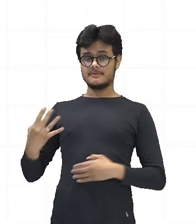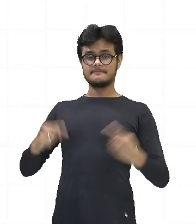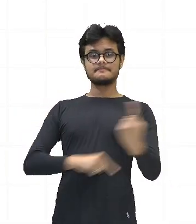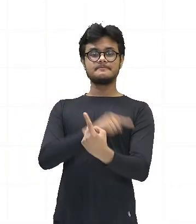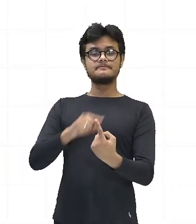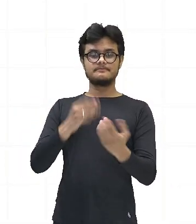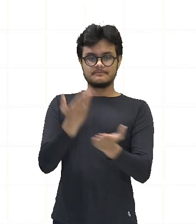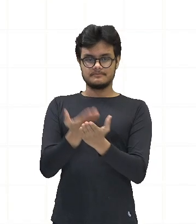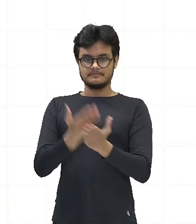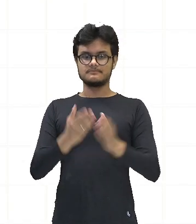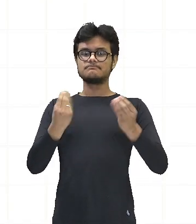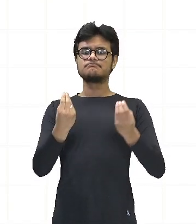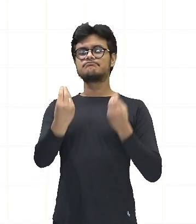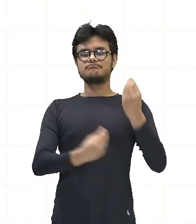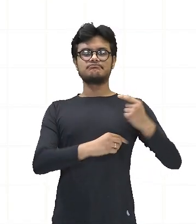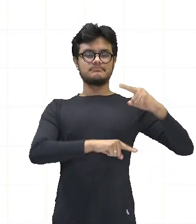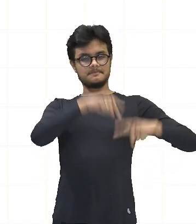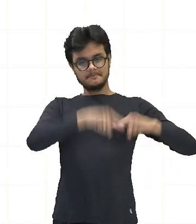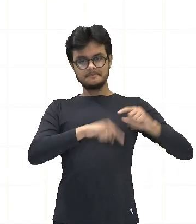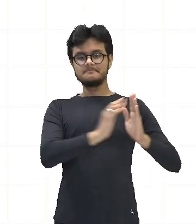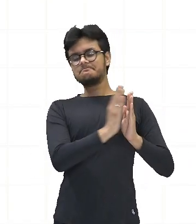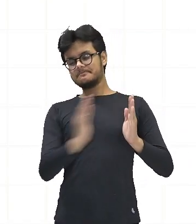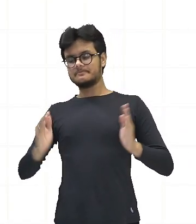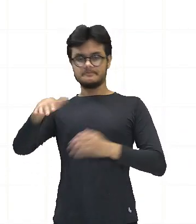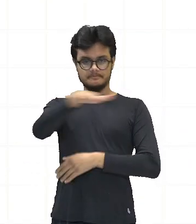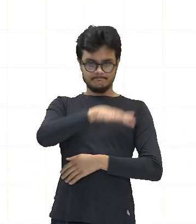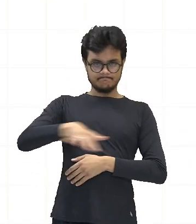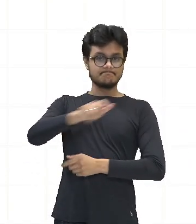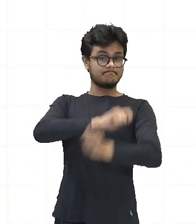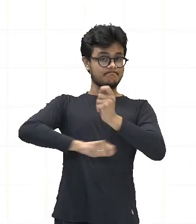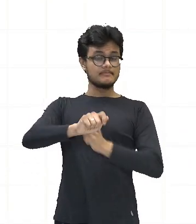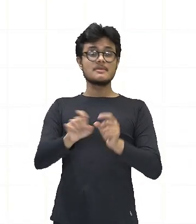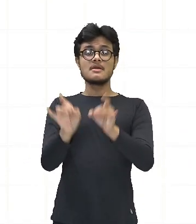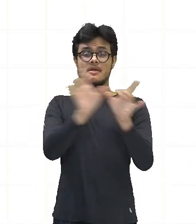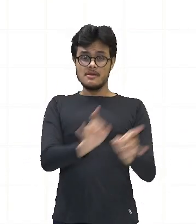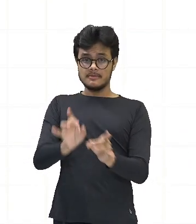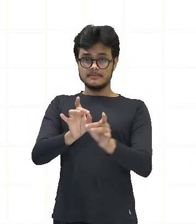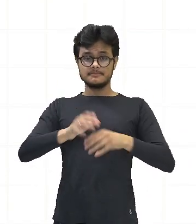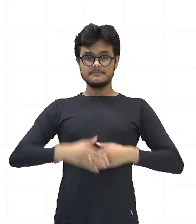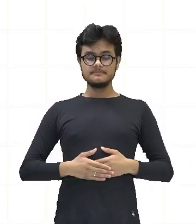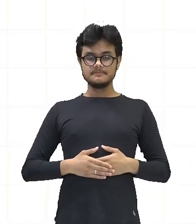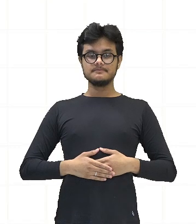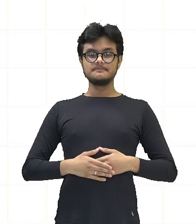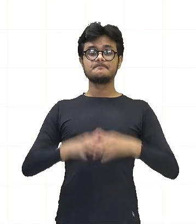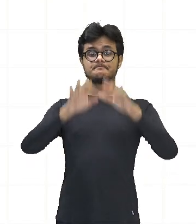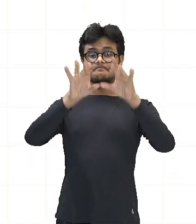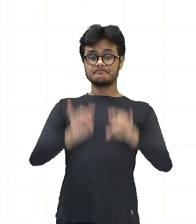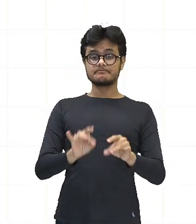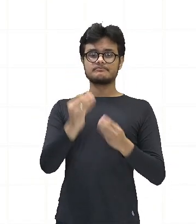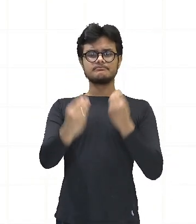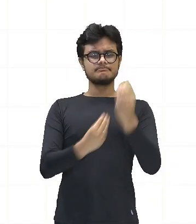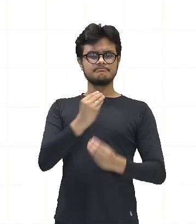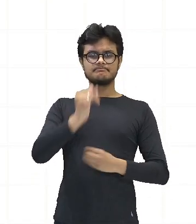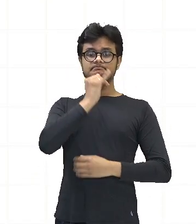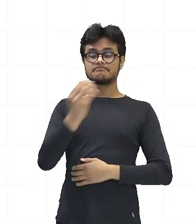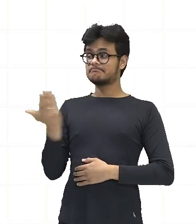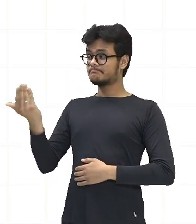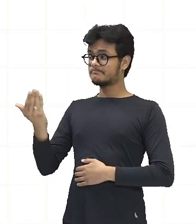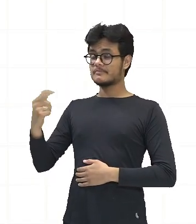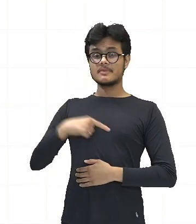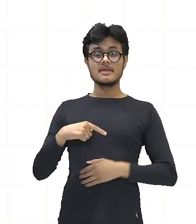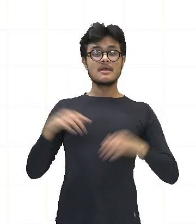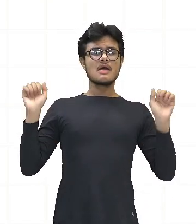conhecimento, produção, circulação e consumo de mercadorias. E o detalhamento dessa aula, exploração